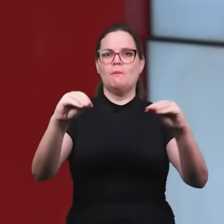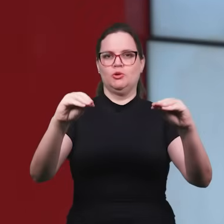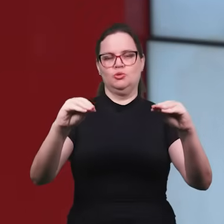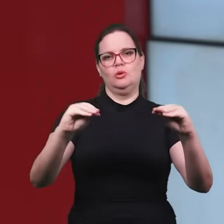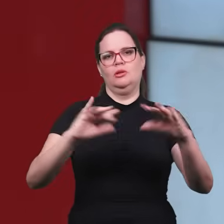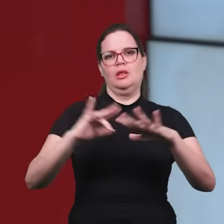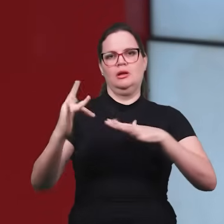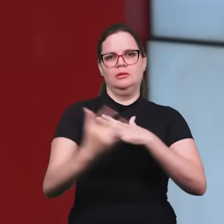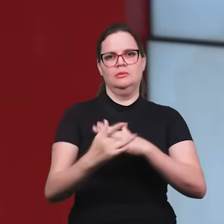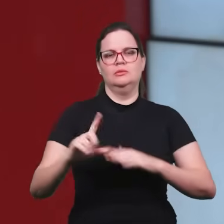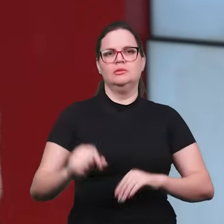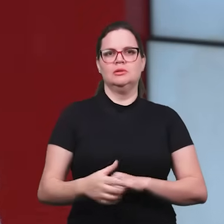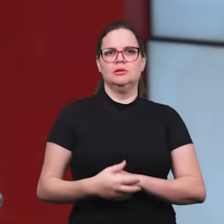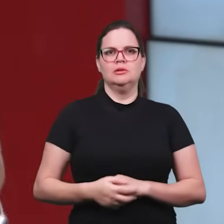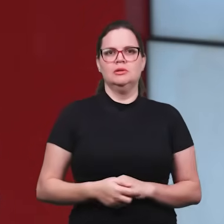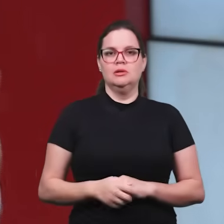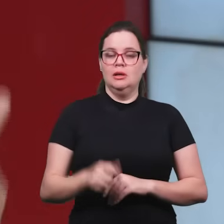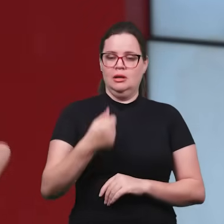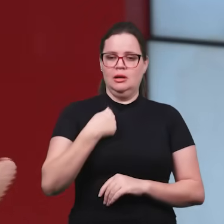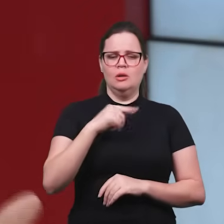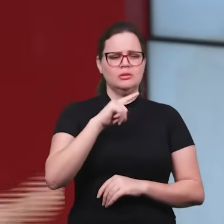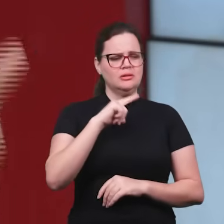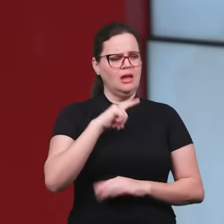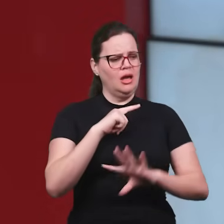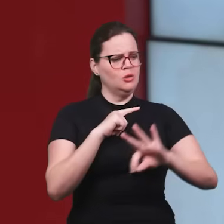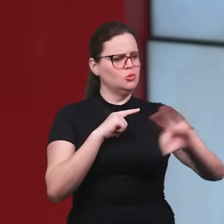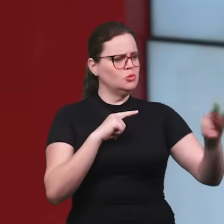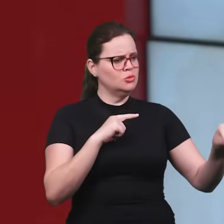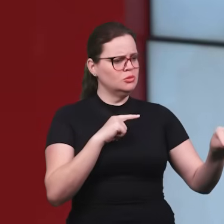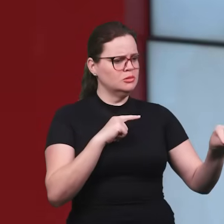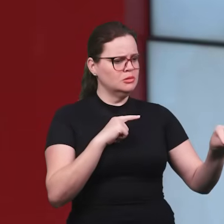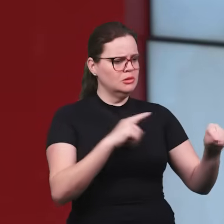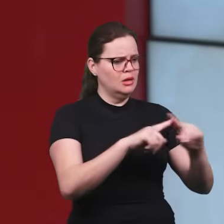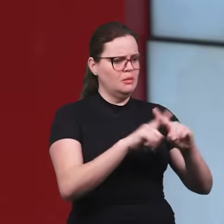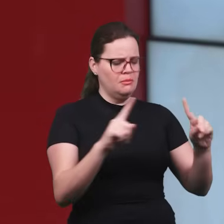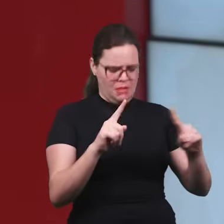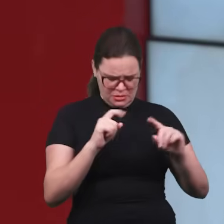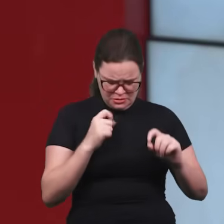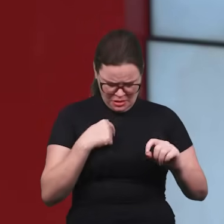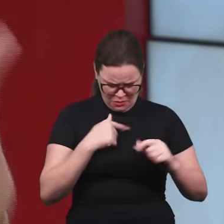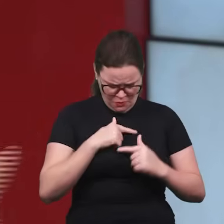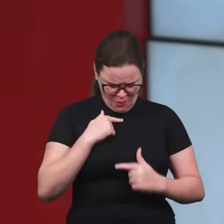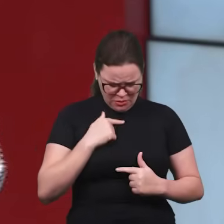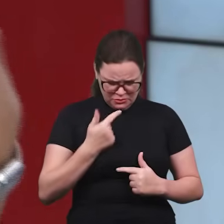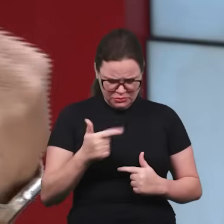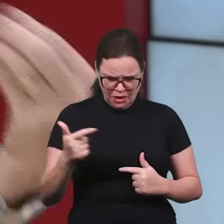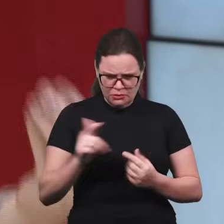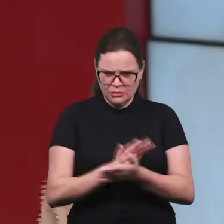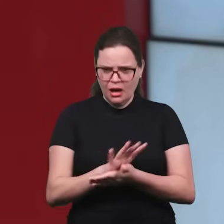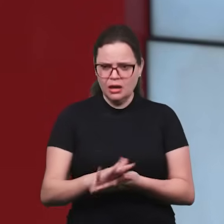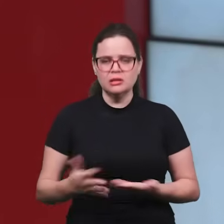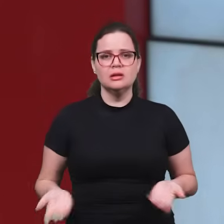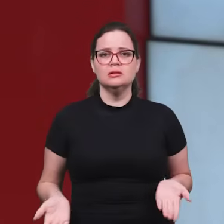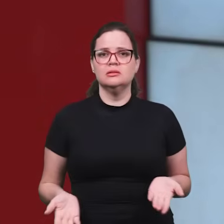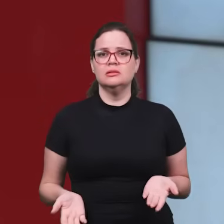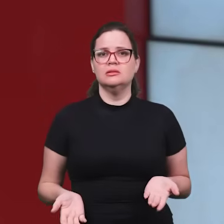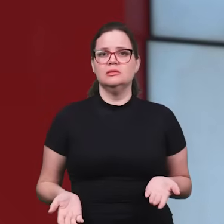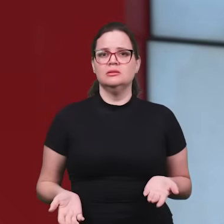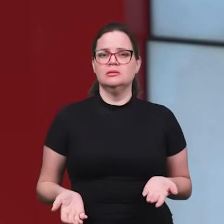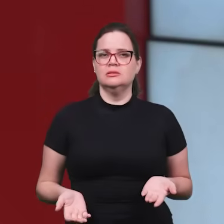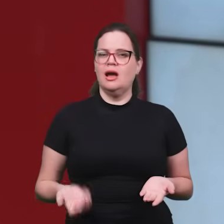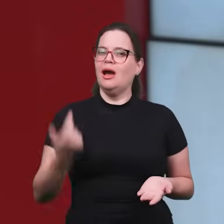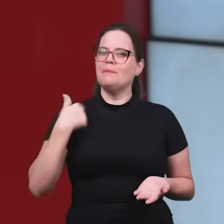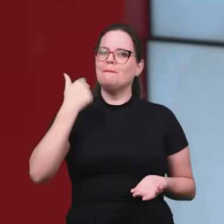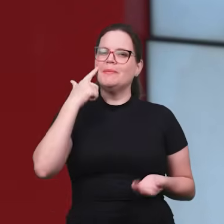social, eu tenho tudo, mas eu não tenho nada. Ou ela disse, eu não tenho nada mesmo tendo tudo. Então